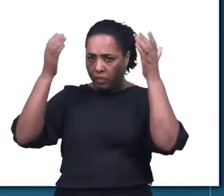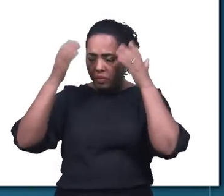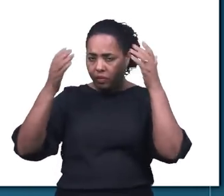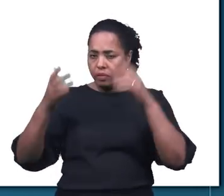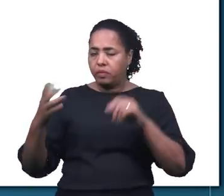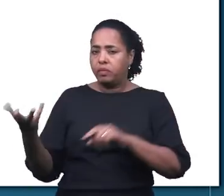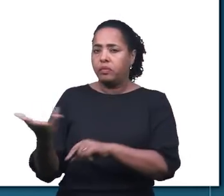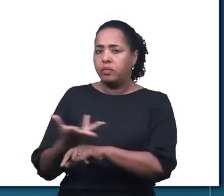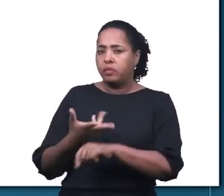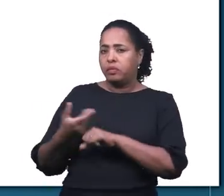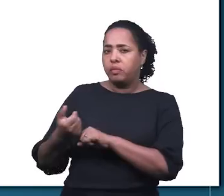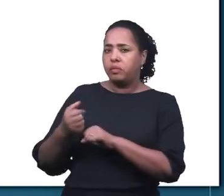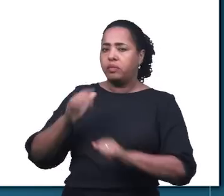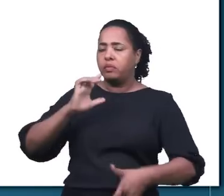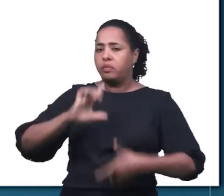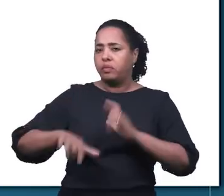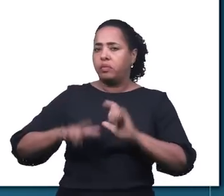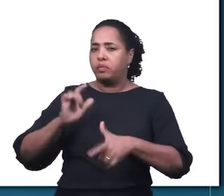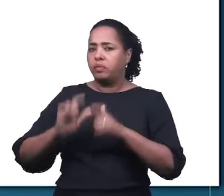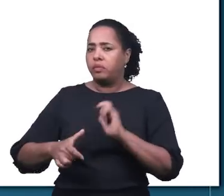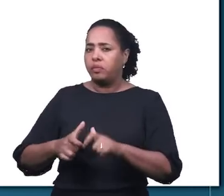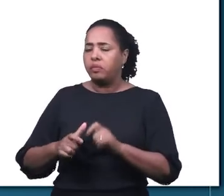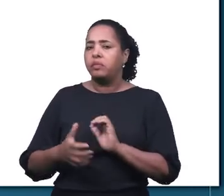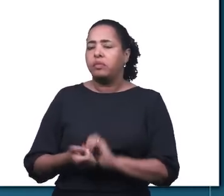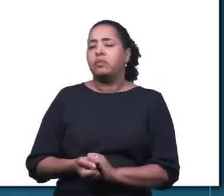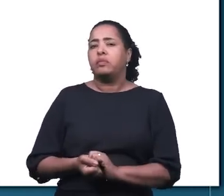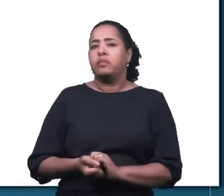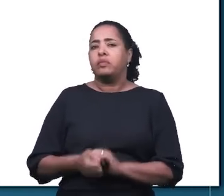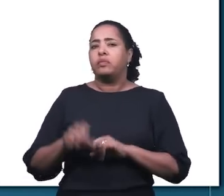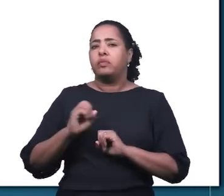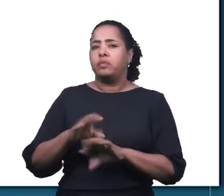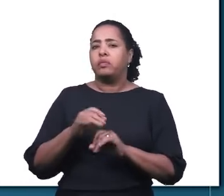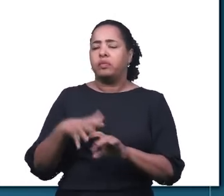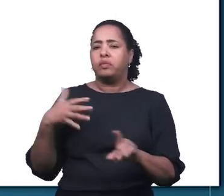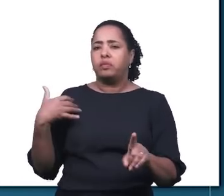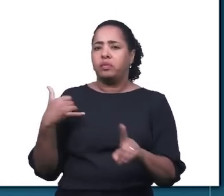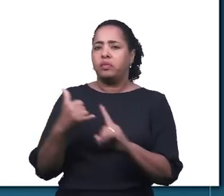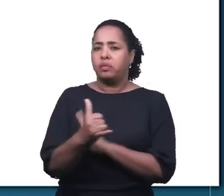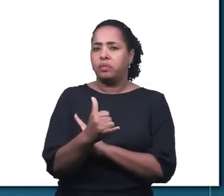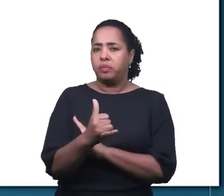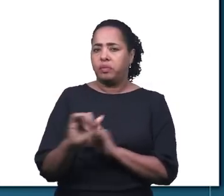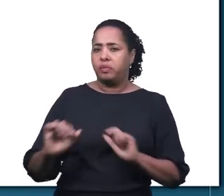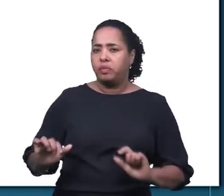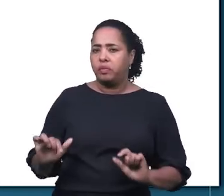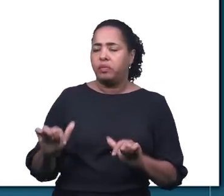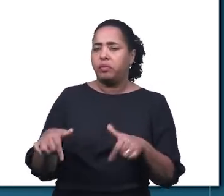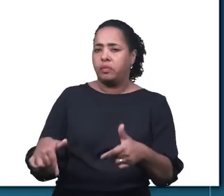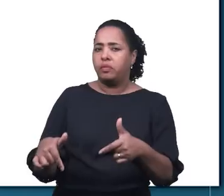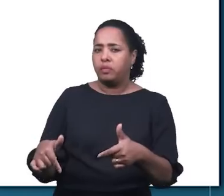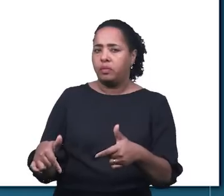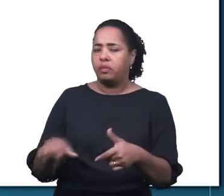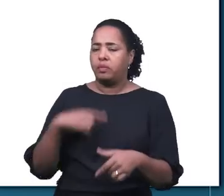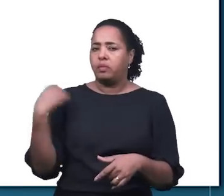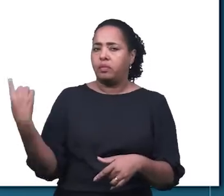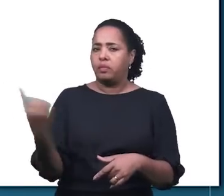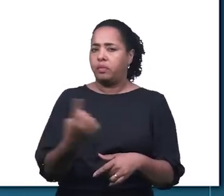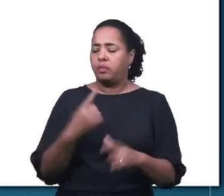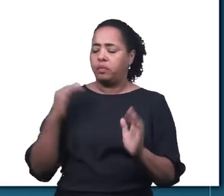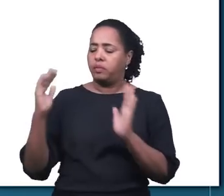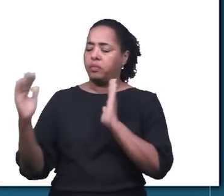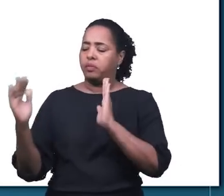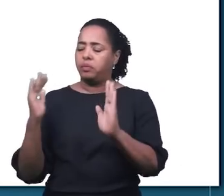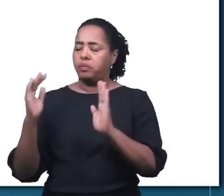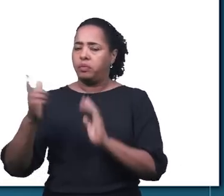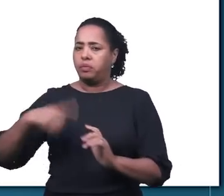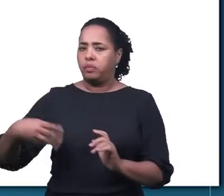em suas conquistas em Israel? Faça da aplicação profética deste feito em nossos dias,